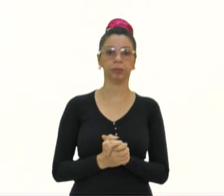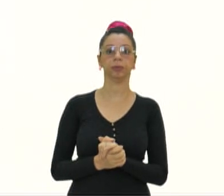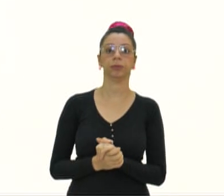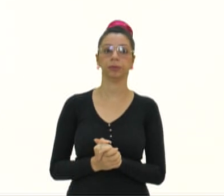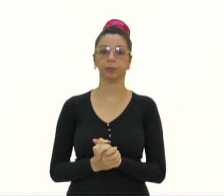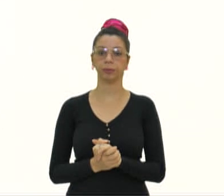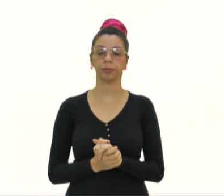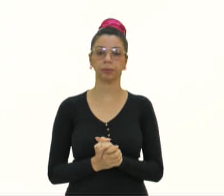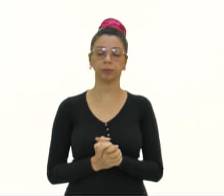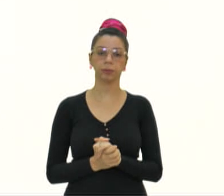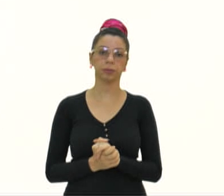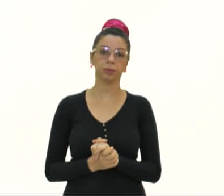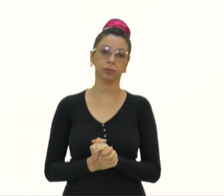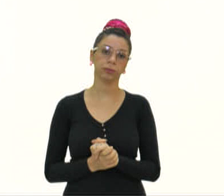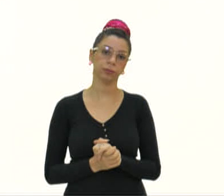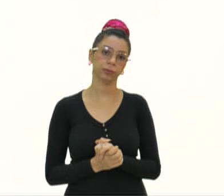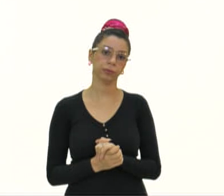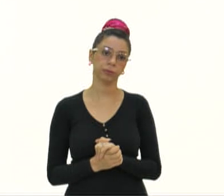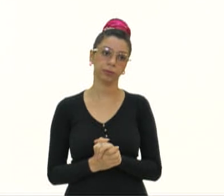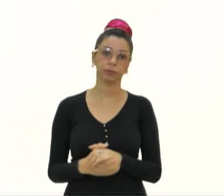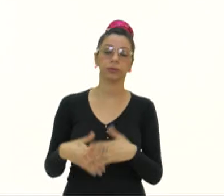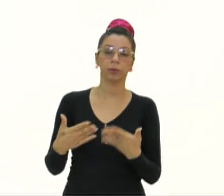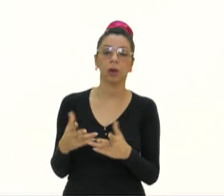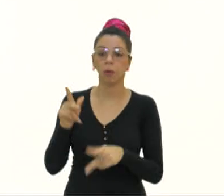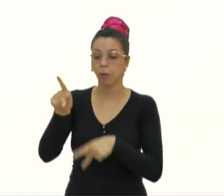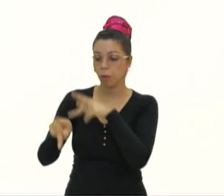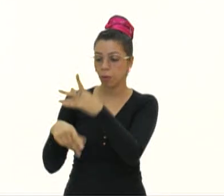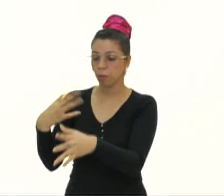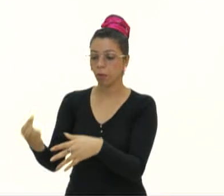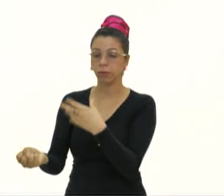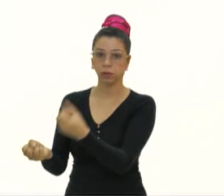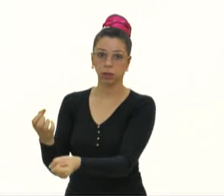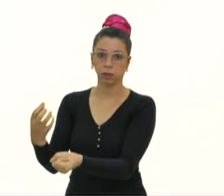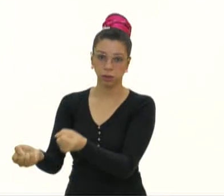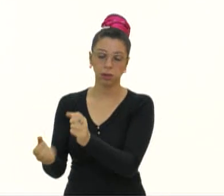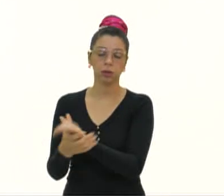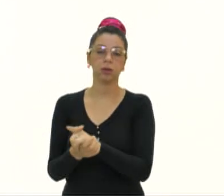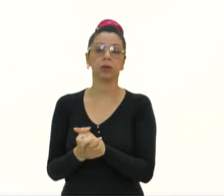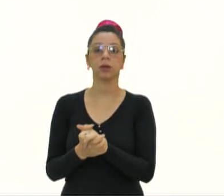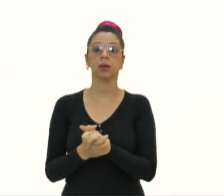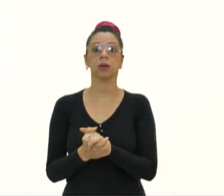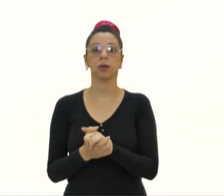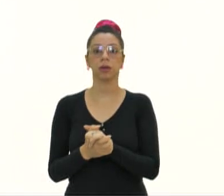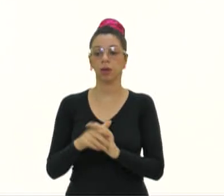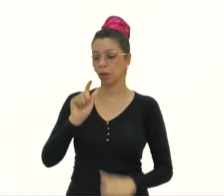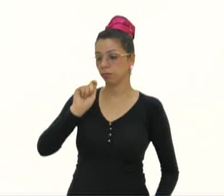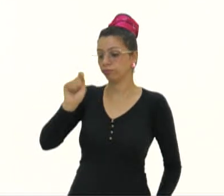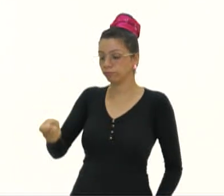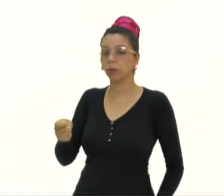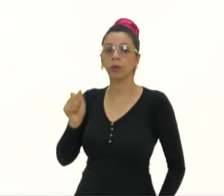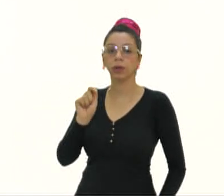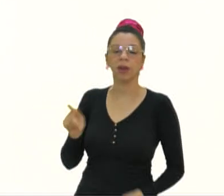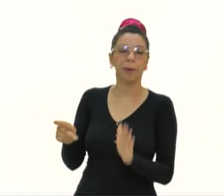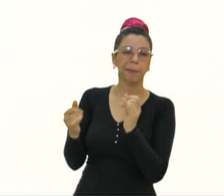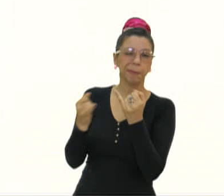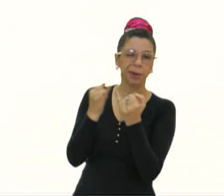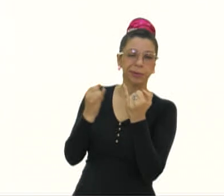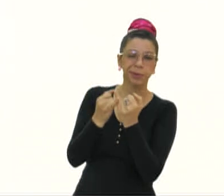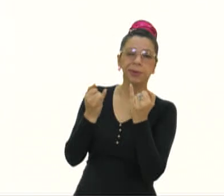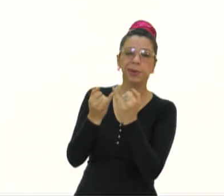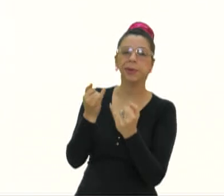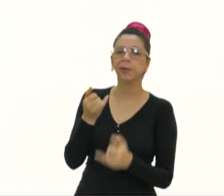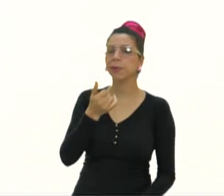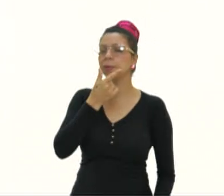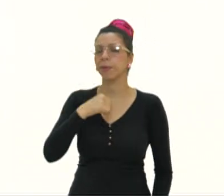Dutra. Vejam aqui, o populismo se caracteriza por um certo autoritarismo paternalista. Como o professor